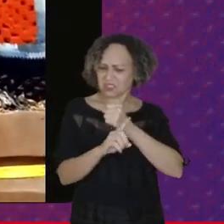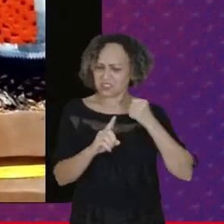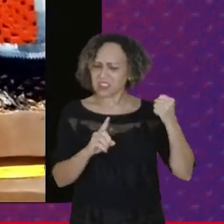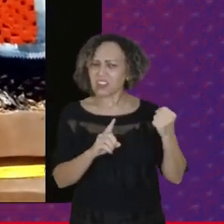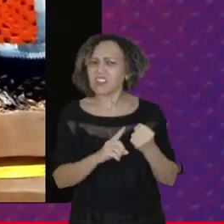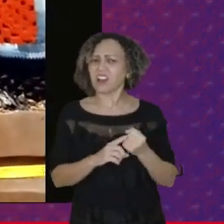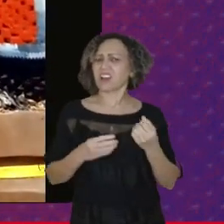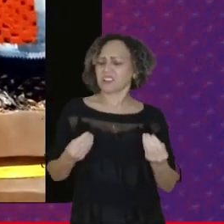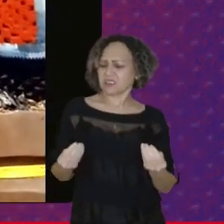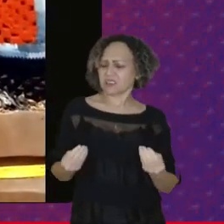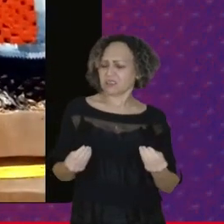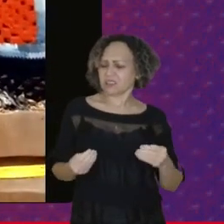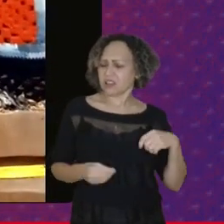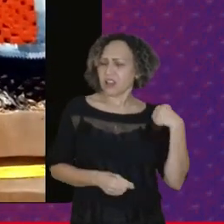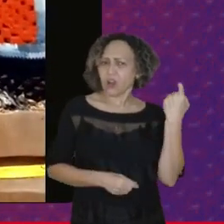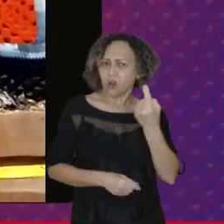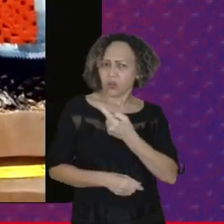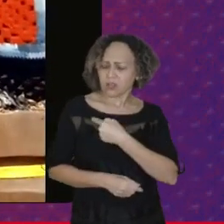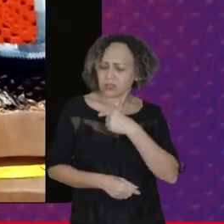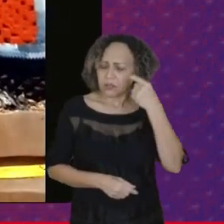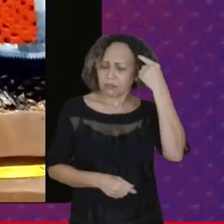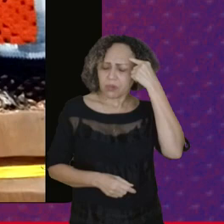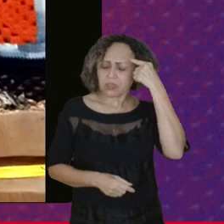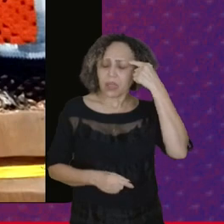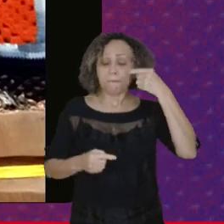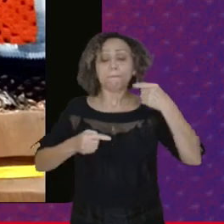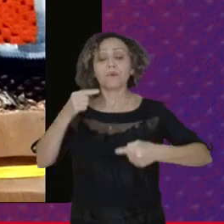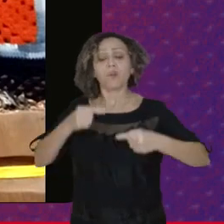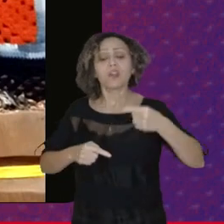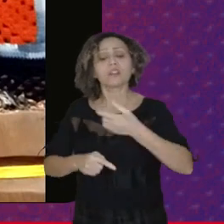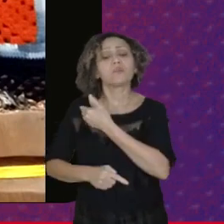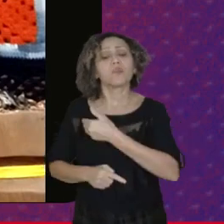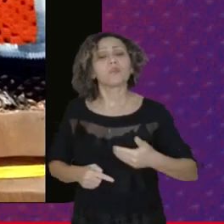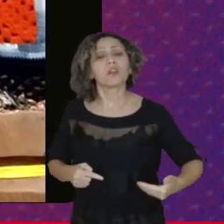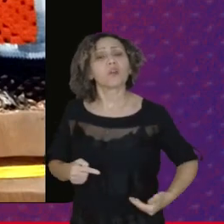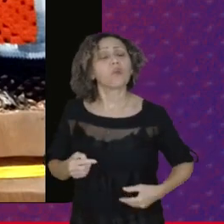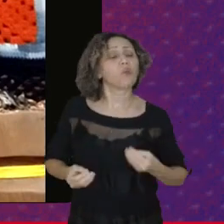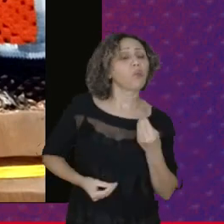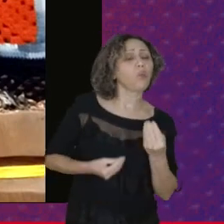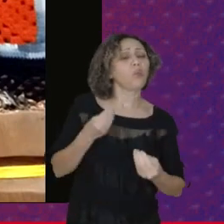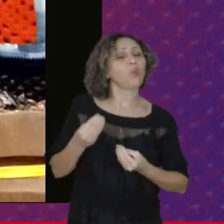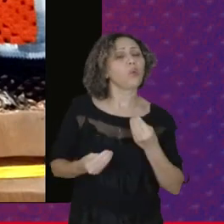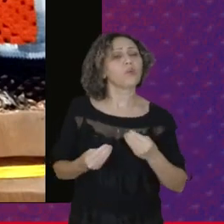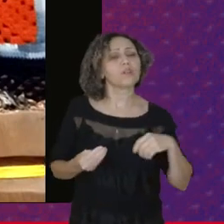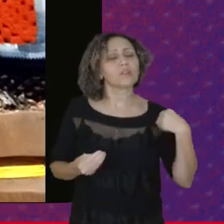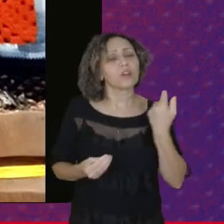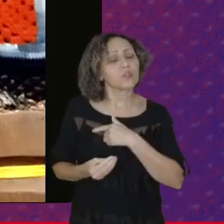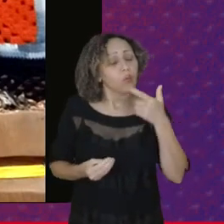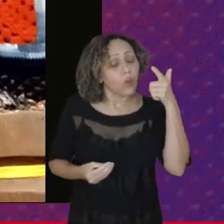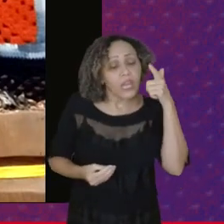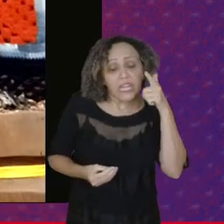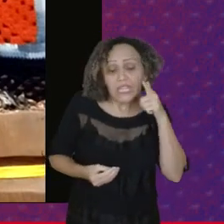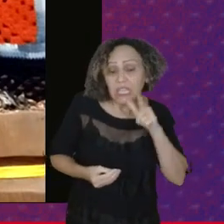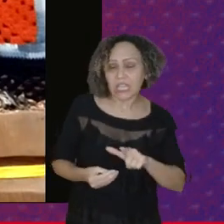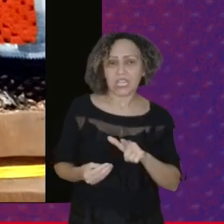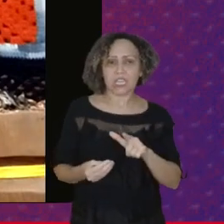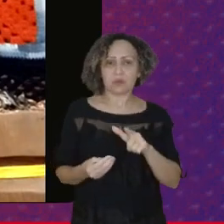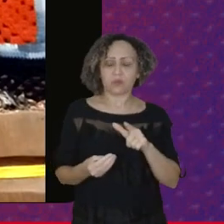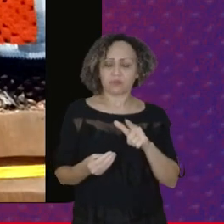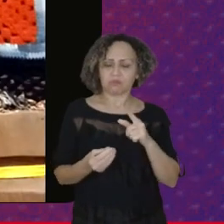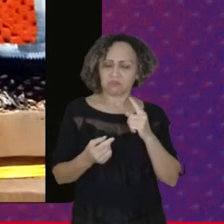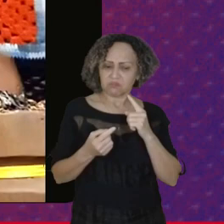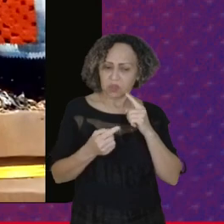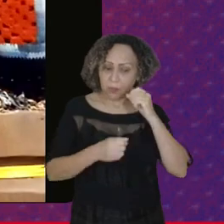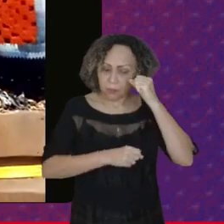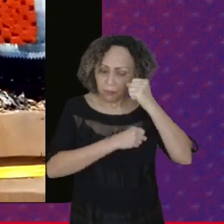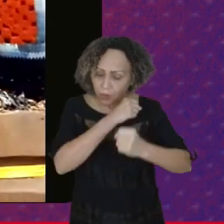mais do que nunca, tem que pensar políticas públicas para a gente conseguir reerguer isso a partir do ano